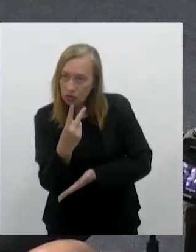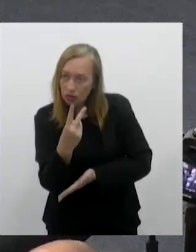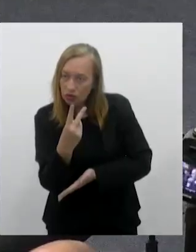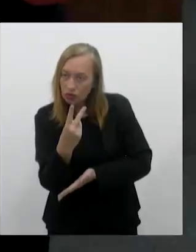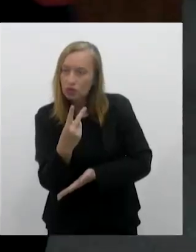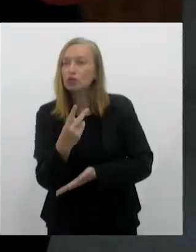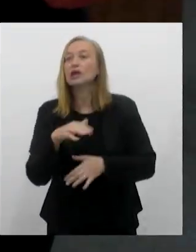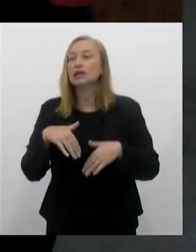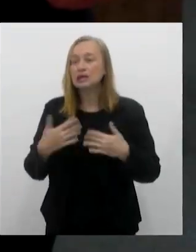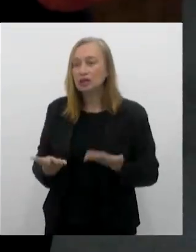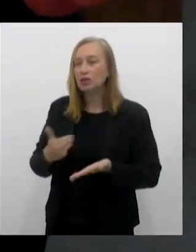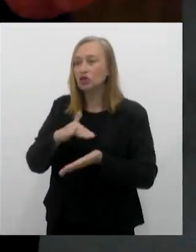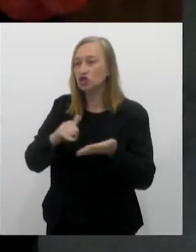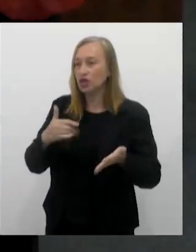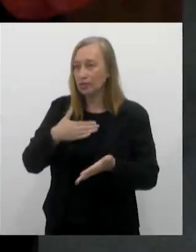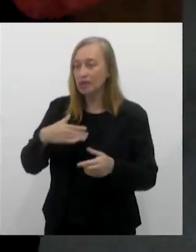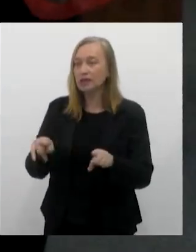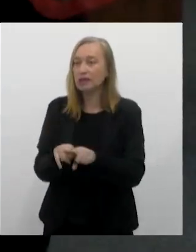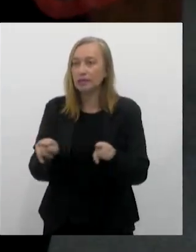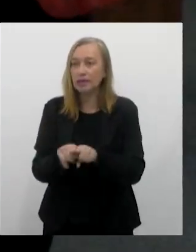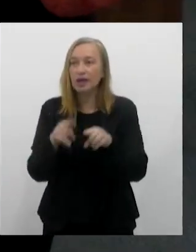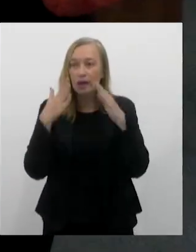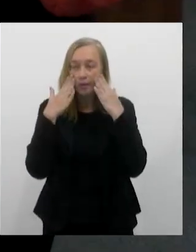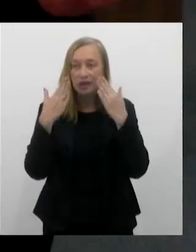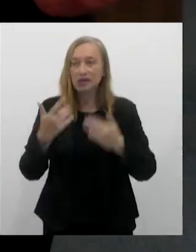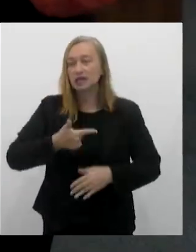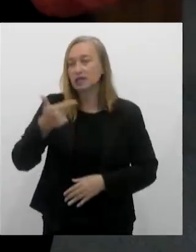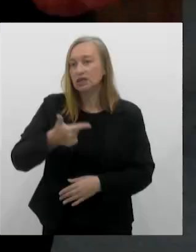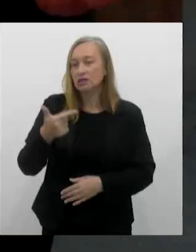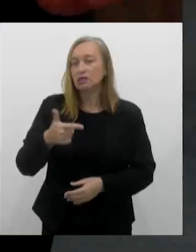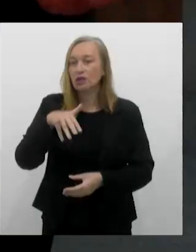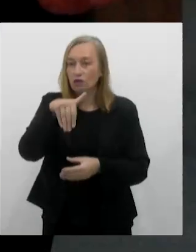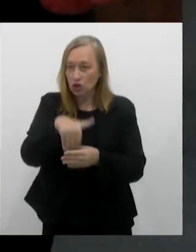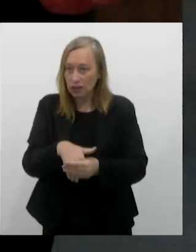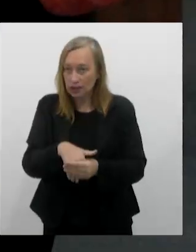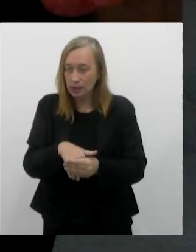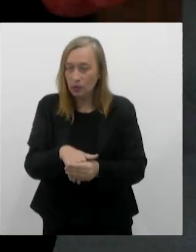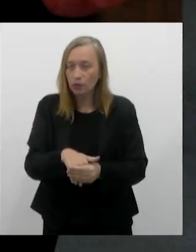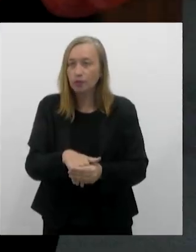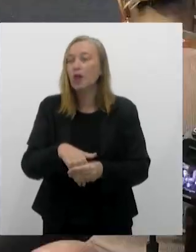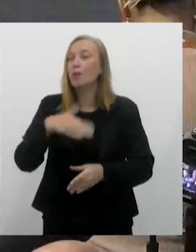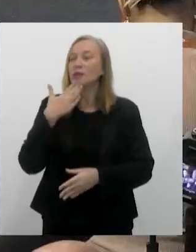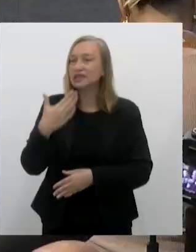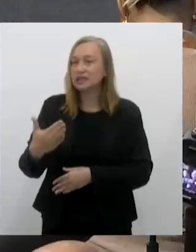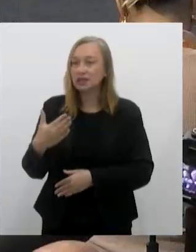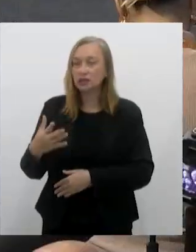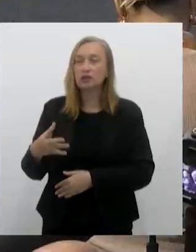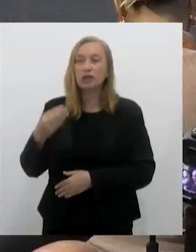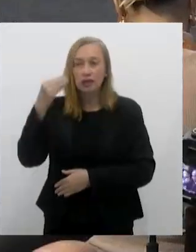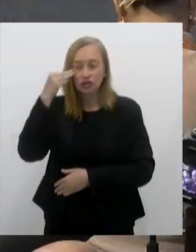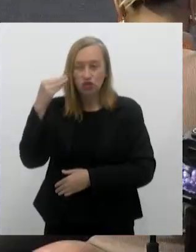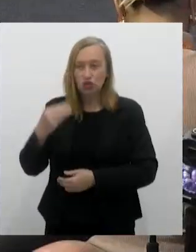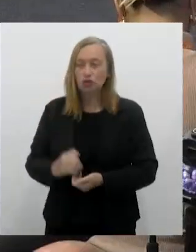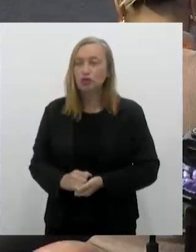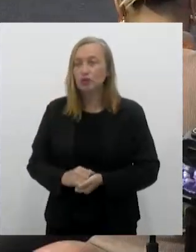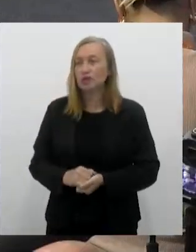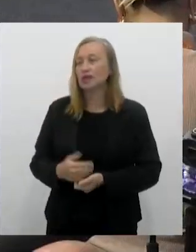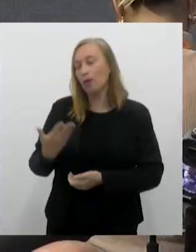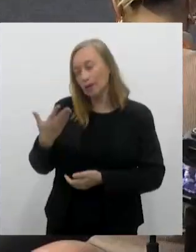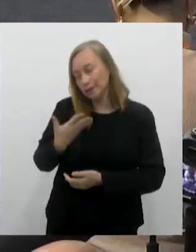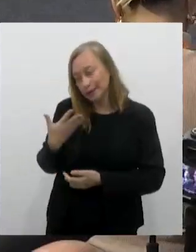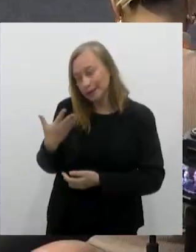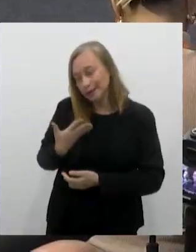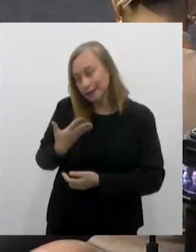Então, eu retiro as minhas emendas e apresento na segunda votação a pedido da autora Tia Ju, que é uma grande